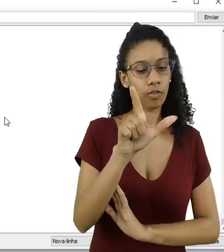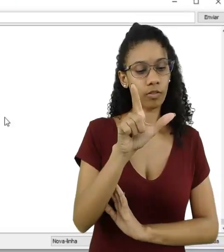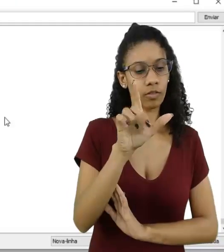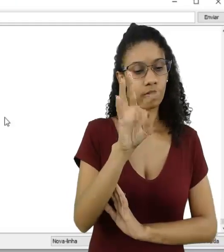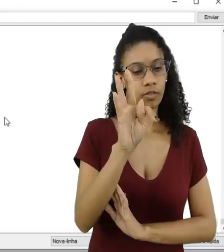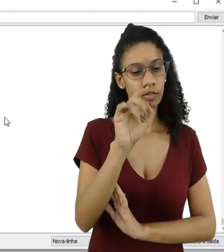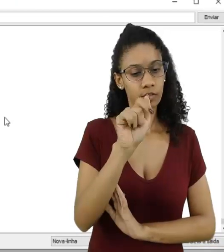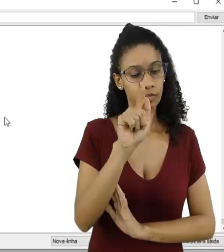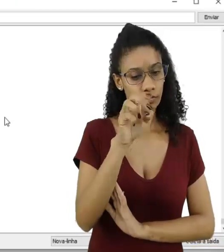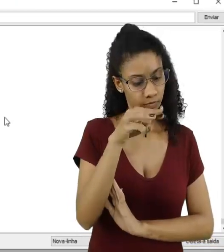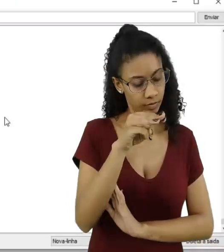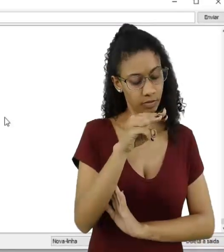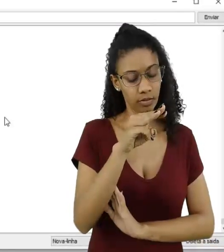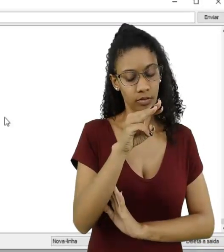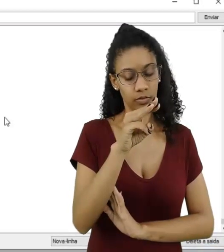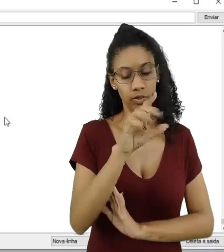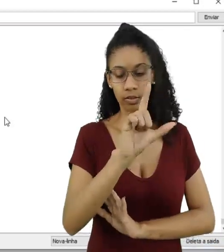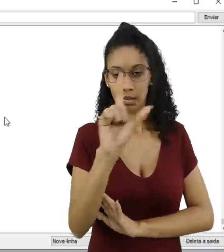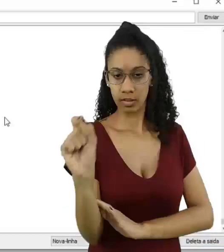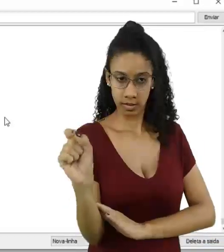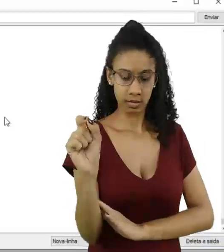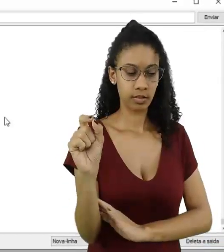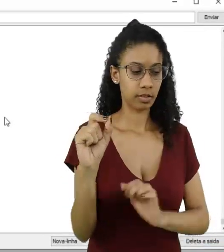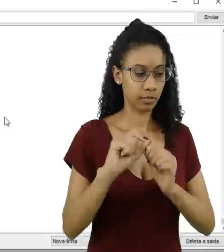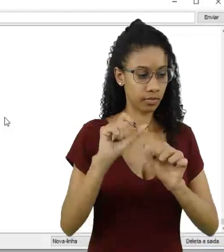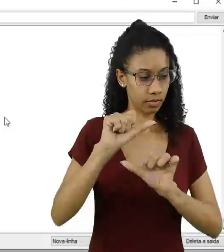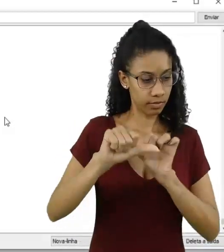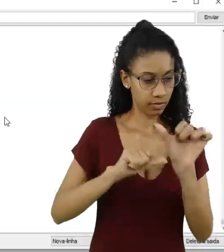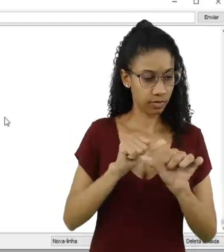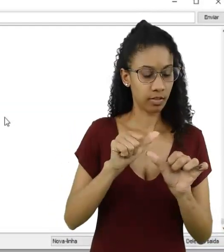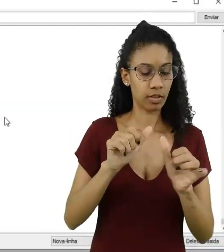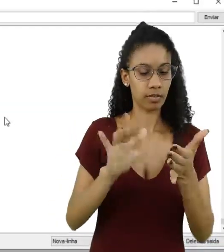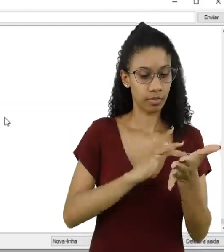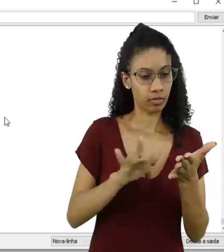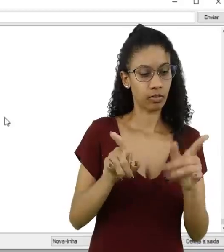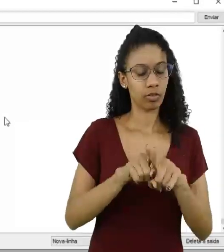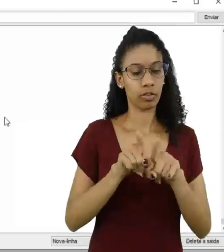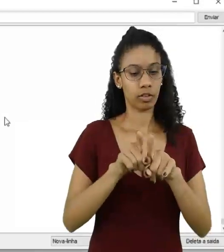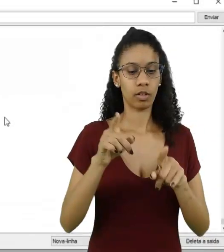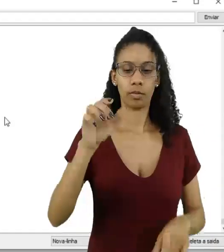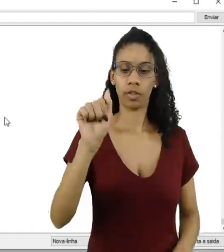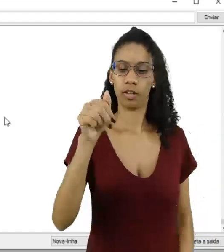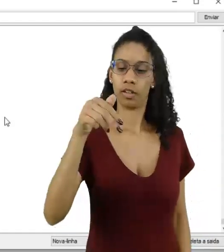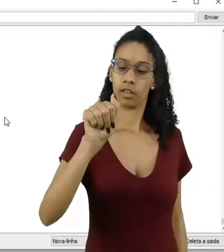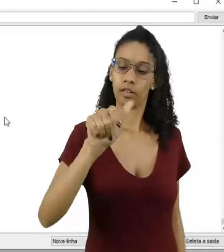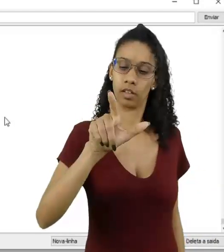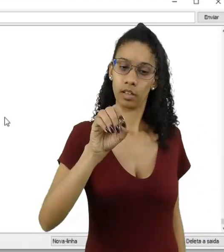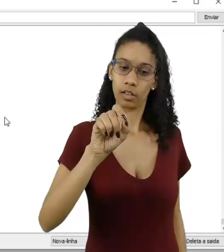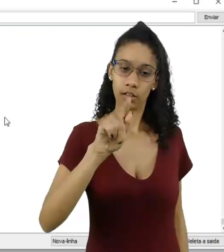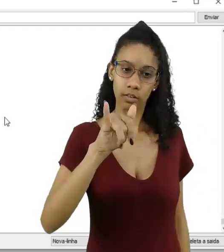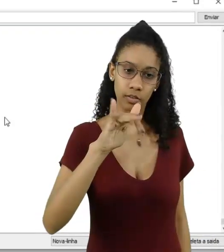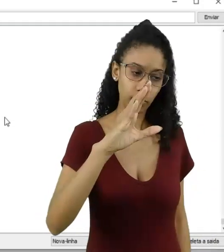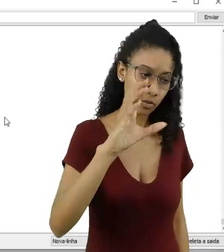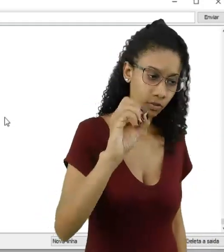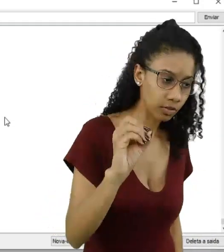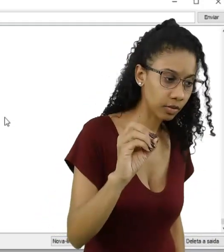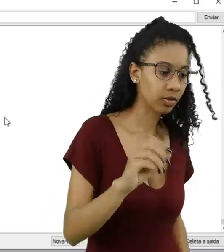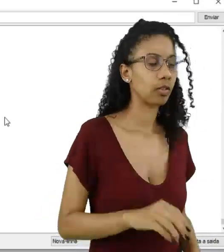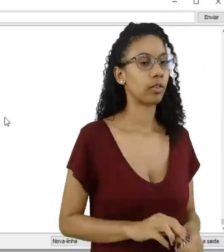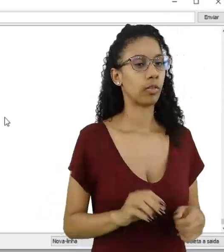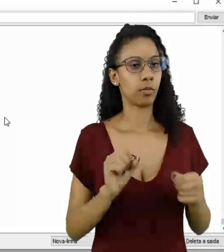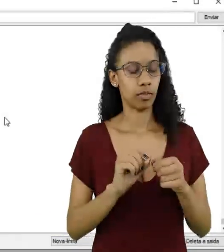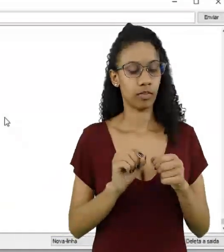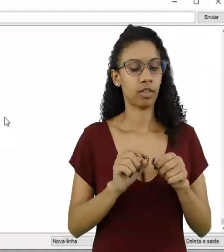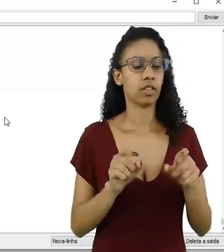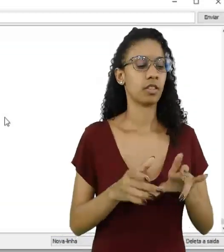você vai obter convertendo o sinal digital em um sinal analógico. Então, esse sinal analógico é um sinal de voltagem. Você coloca como